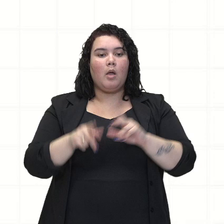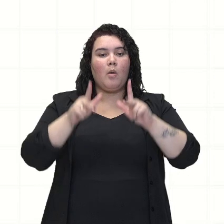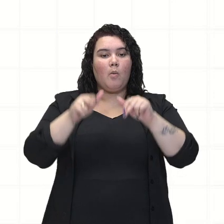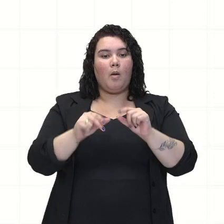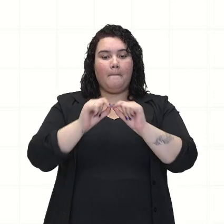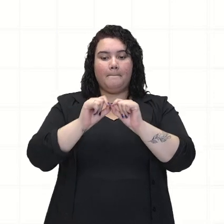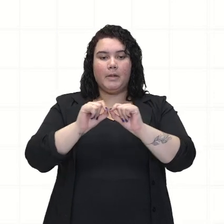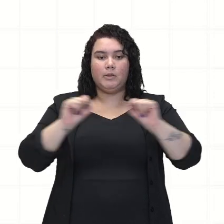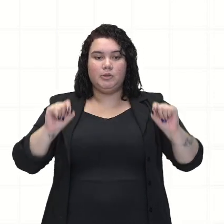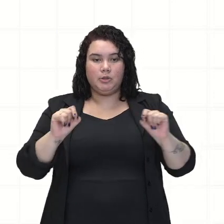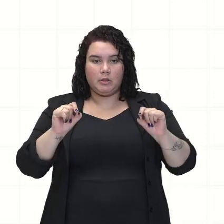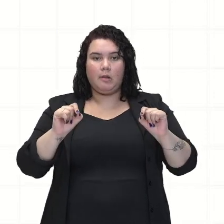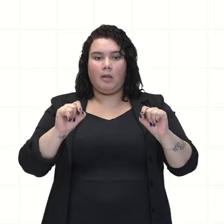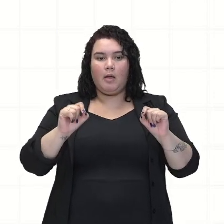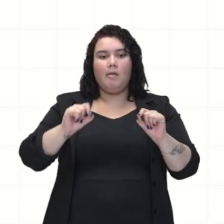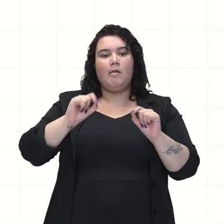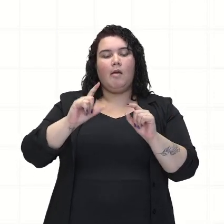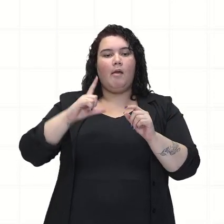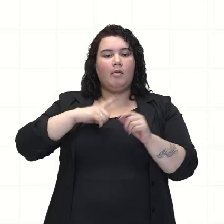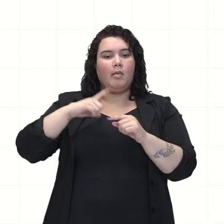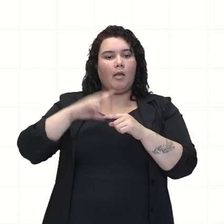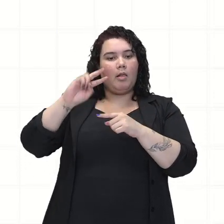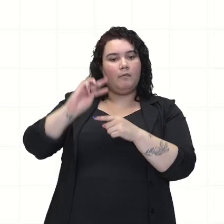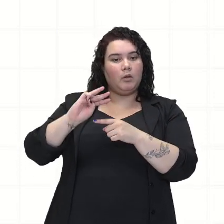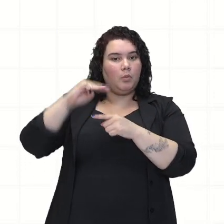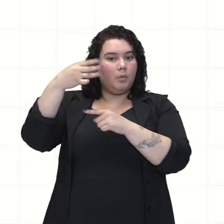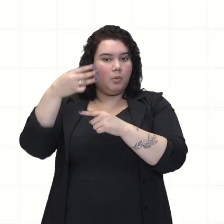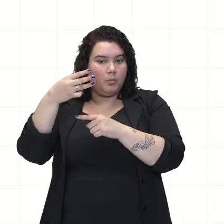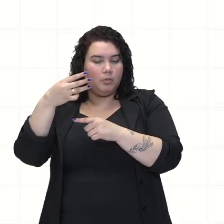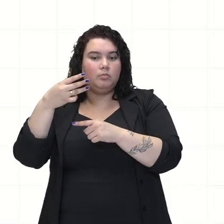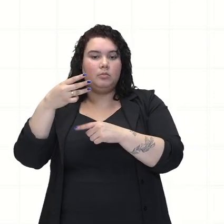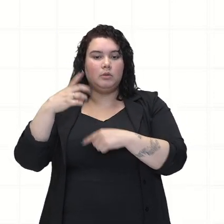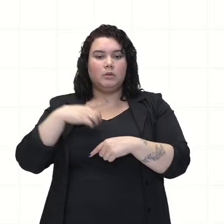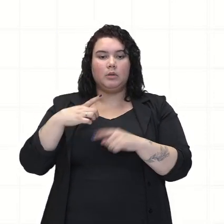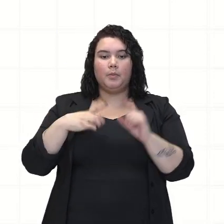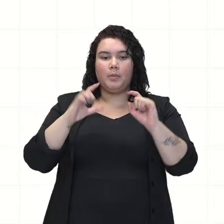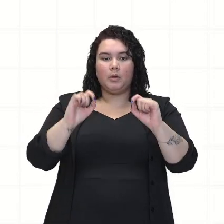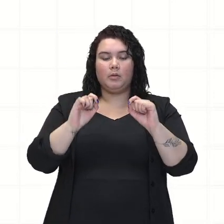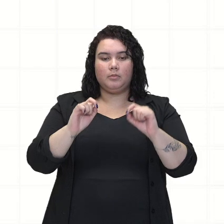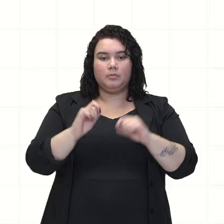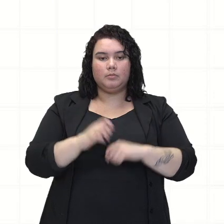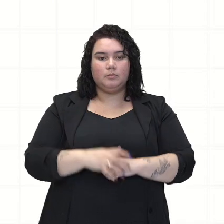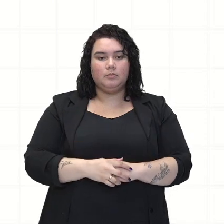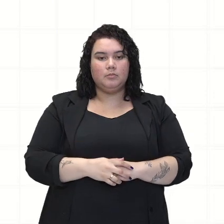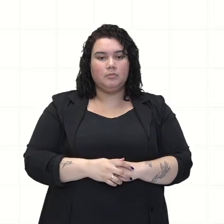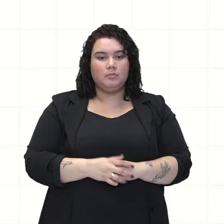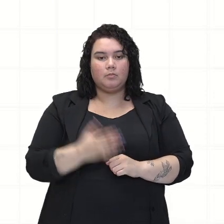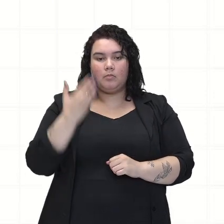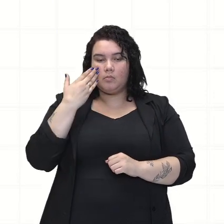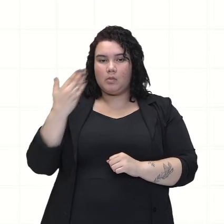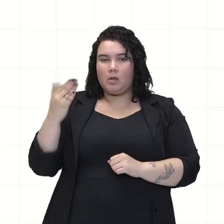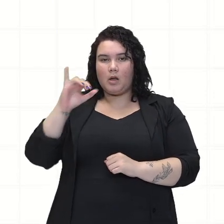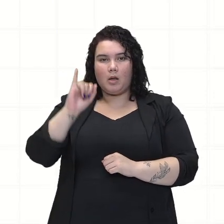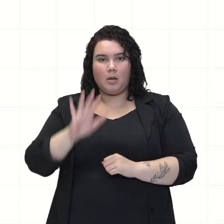ao cubo, né? Nós temos aqui, ó, um cubo.